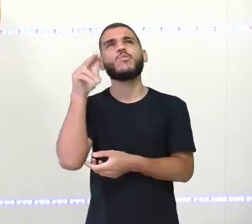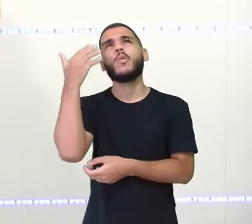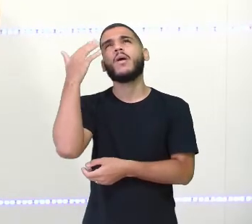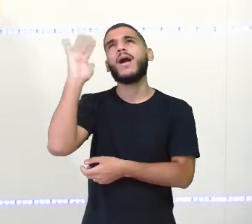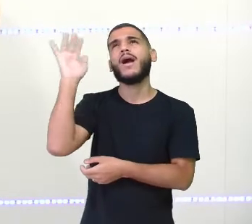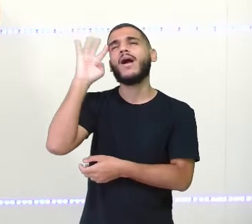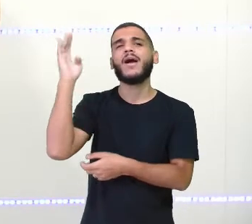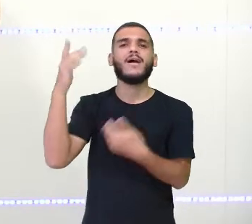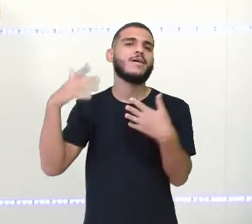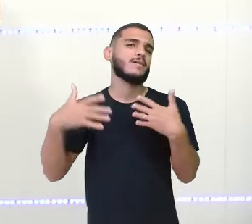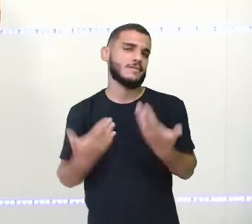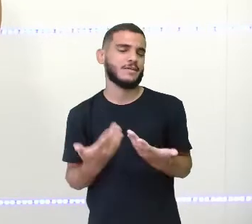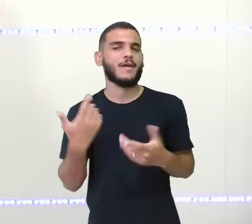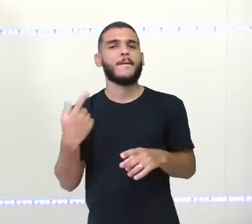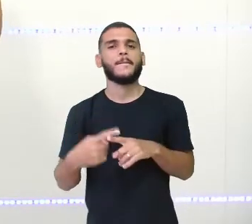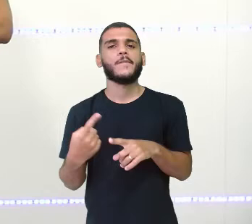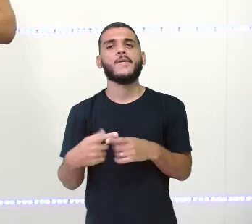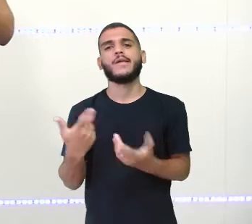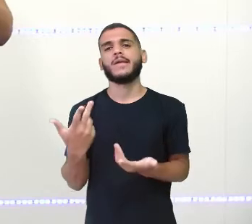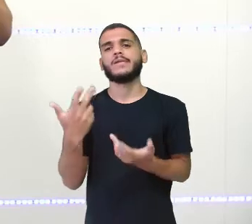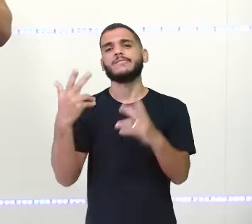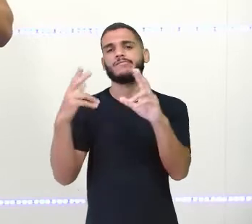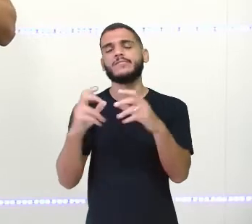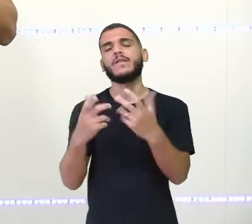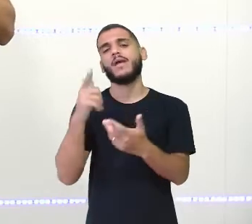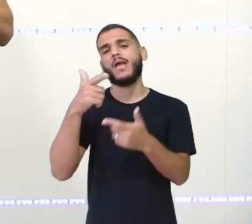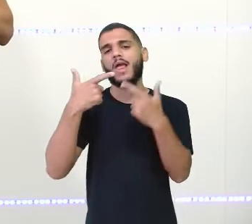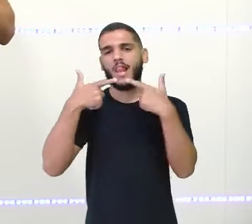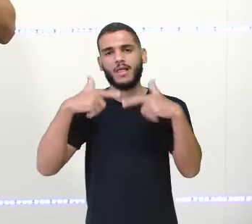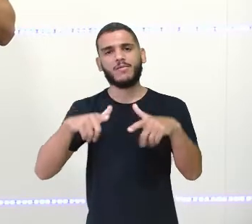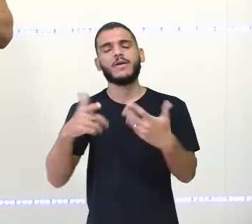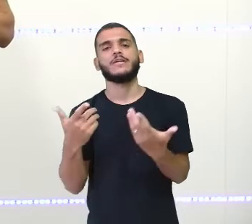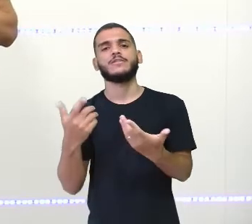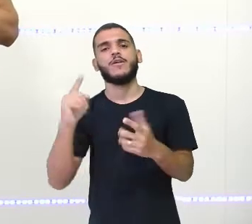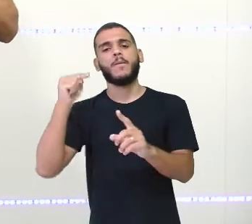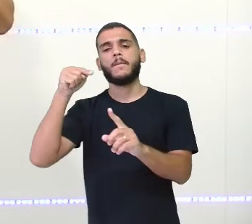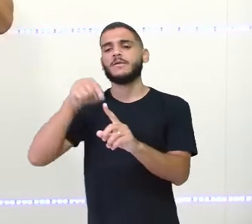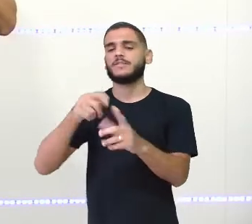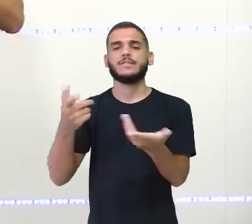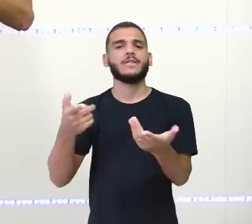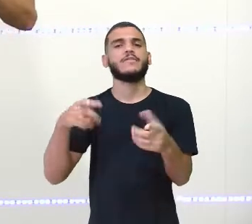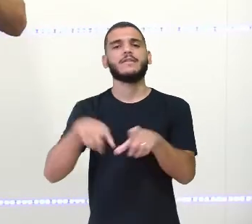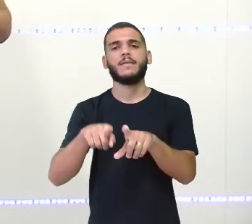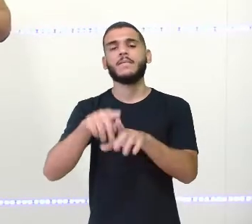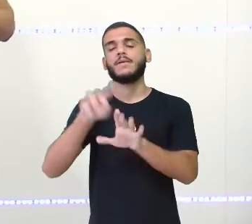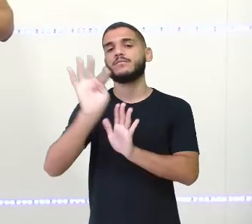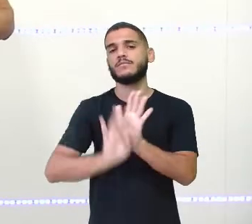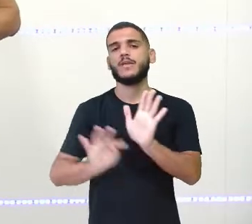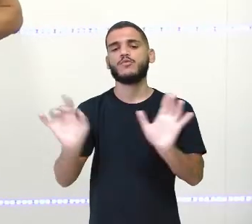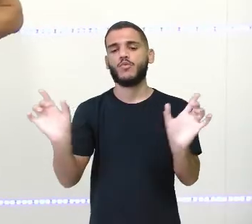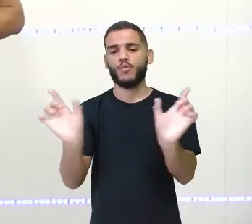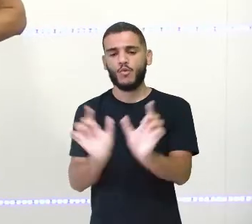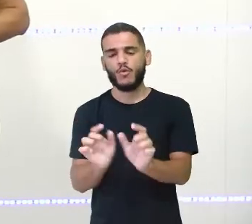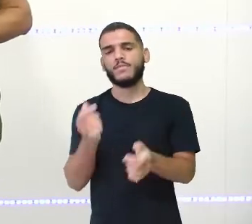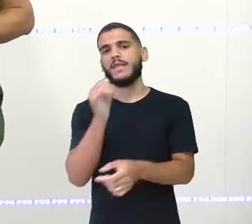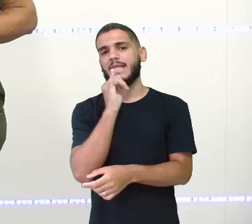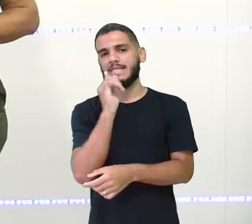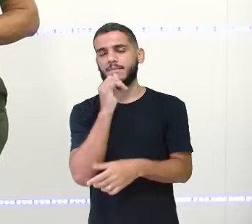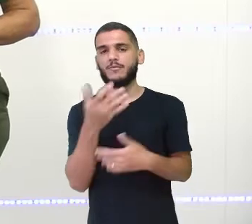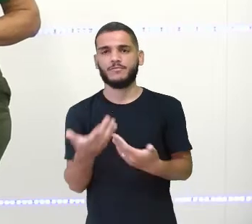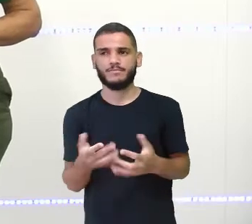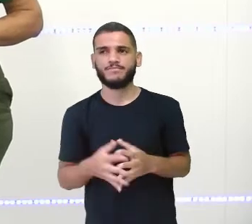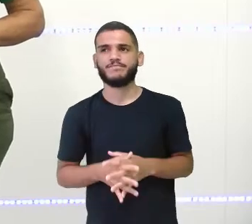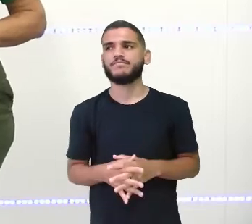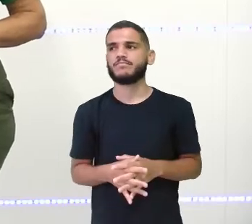imaginaria, sabe, sobre aquilo, só que é uma linguagem clara, objetiva, é um texto curtinho. Exemplo,